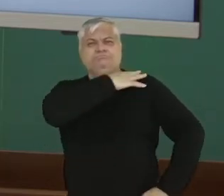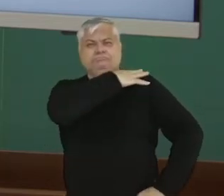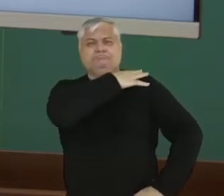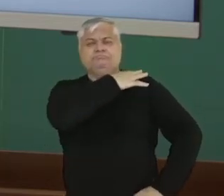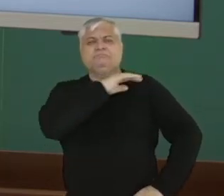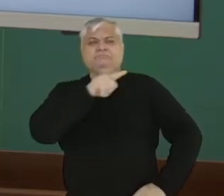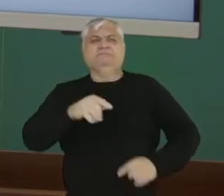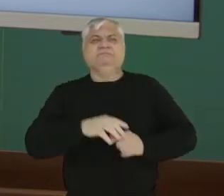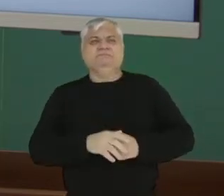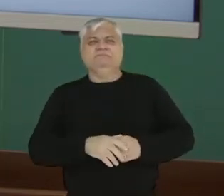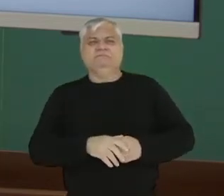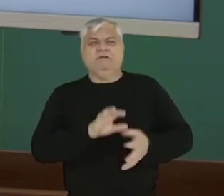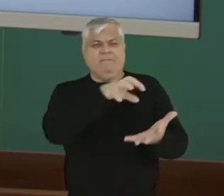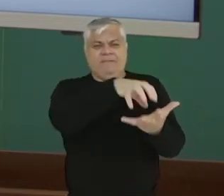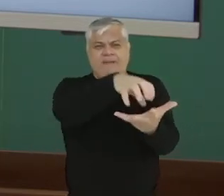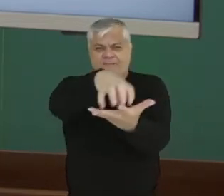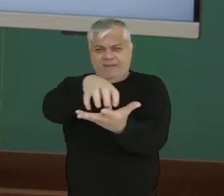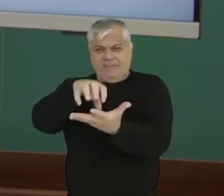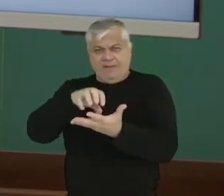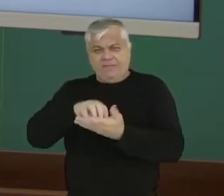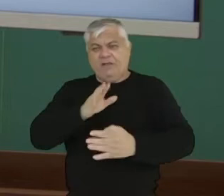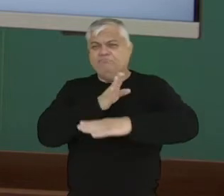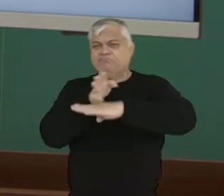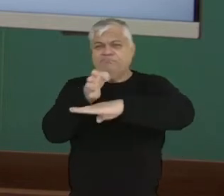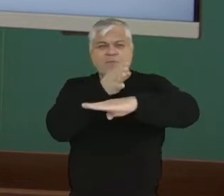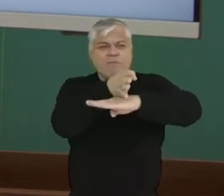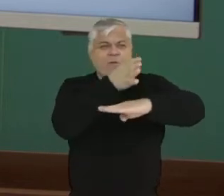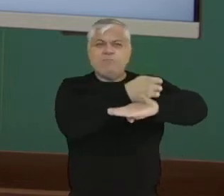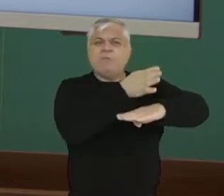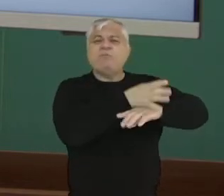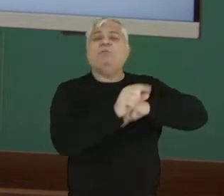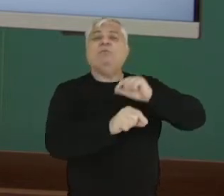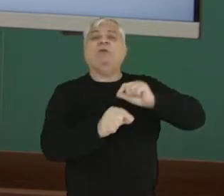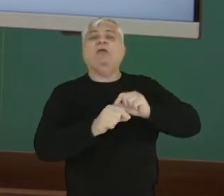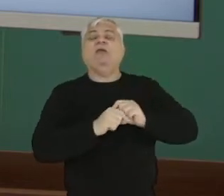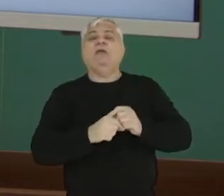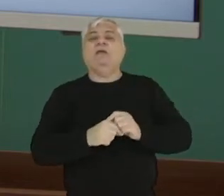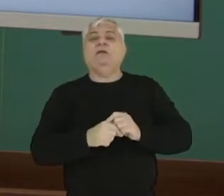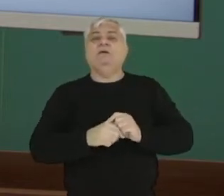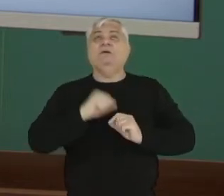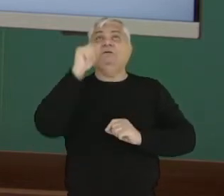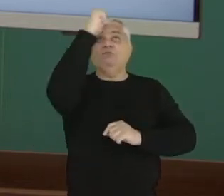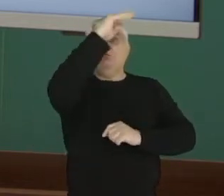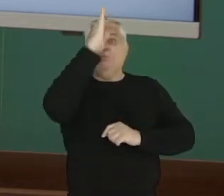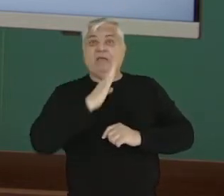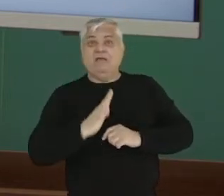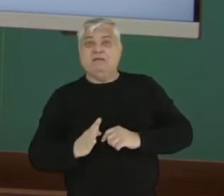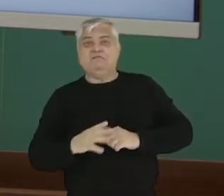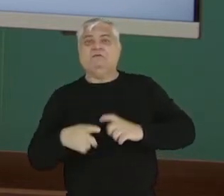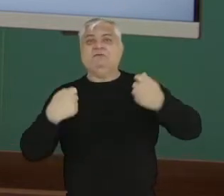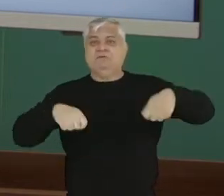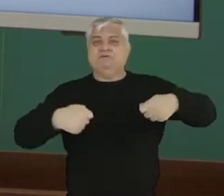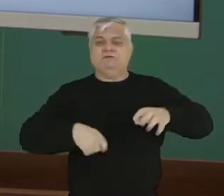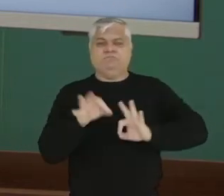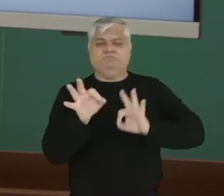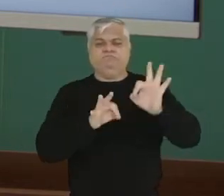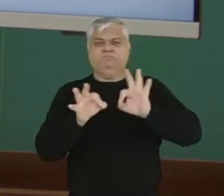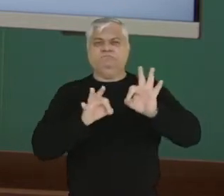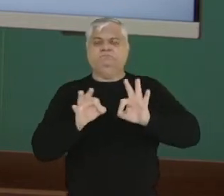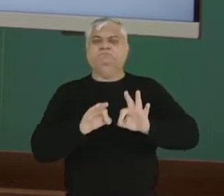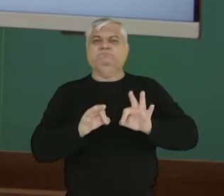brasileiro atuou, né? Ele foi chamado a manter a ordem no Brasil no século XIX.